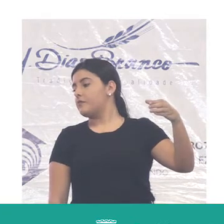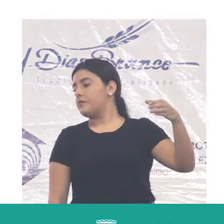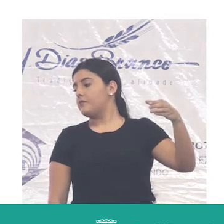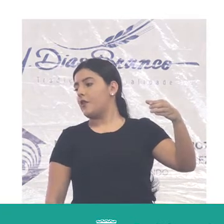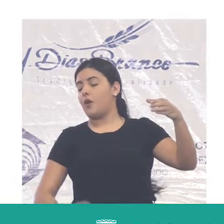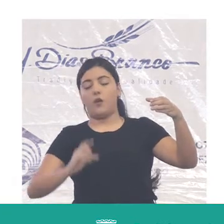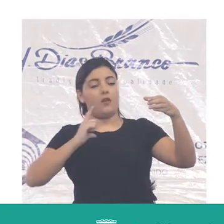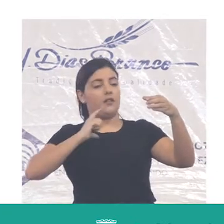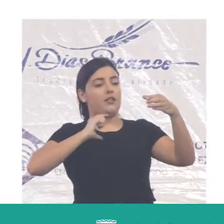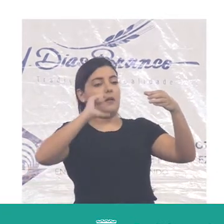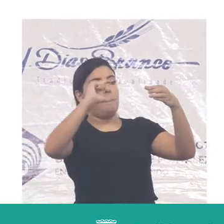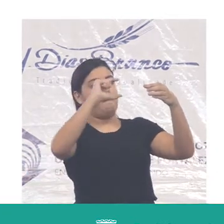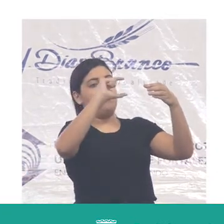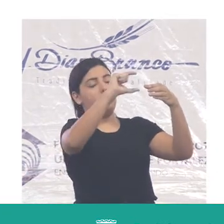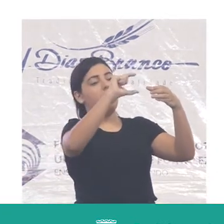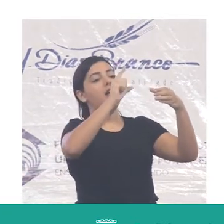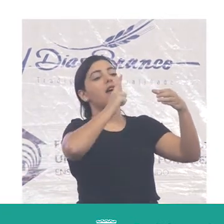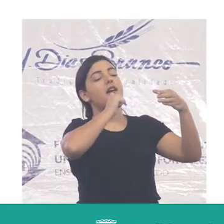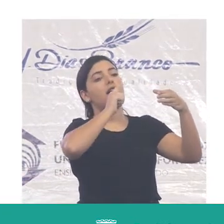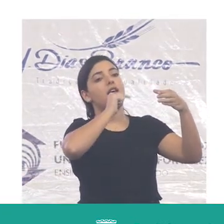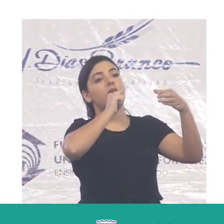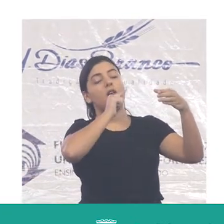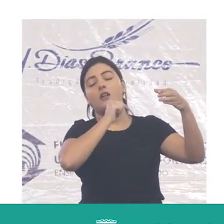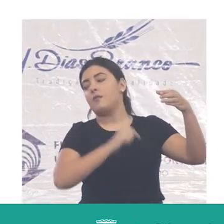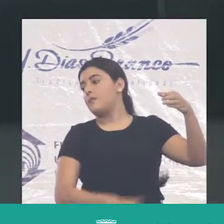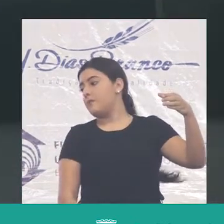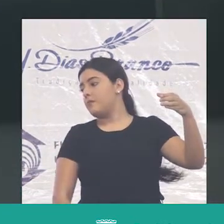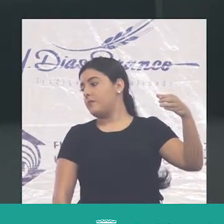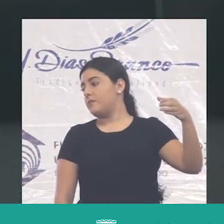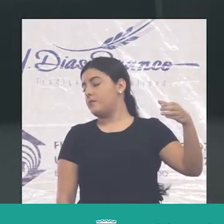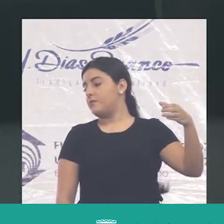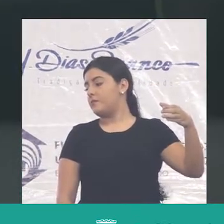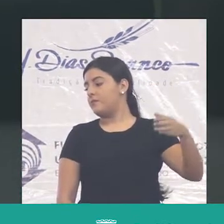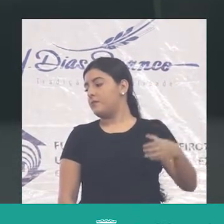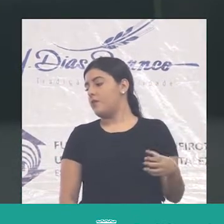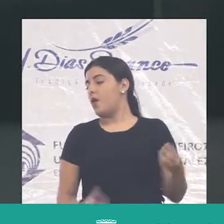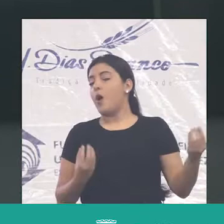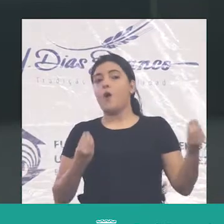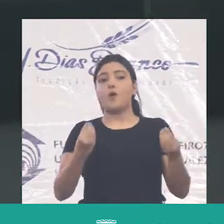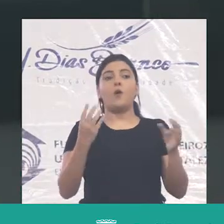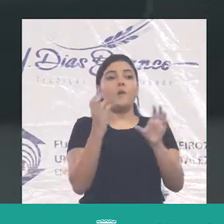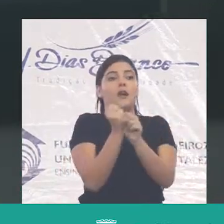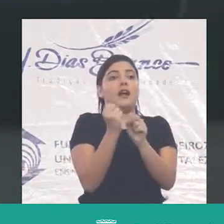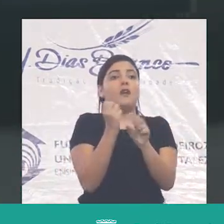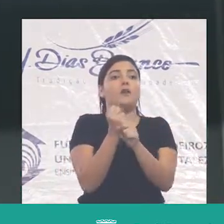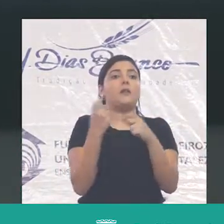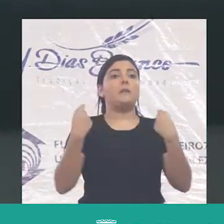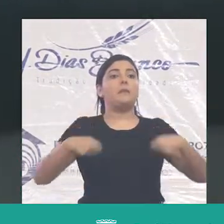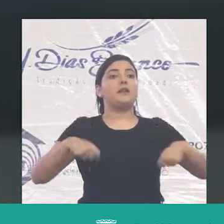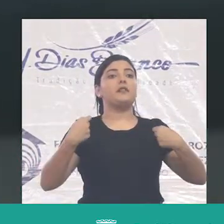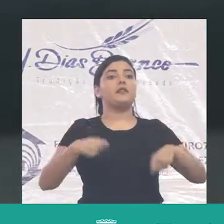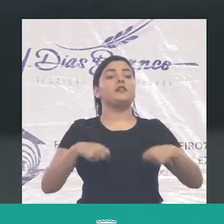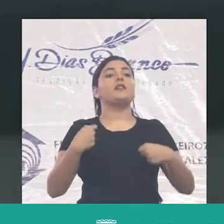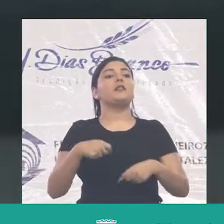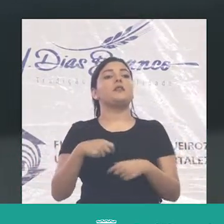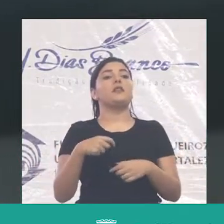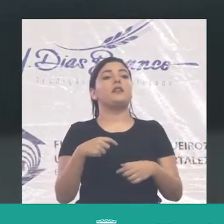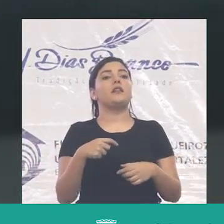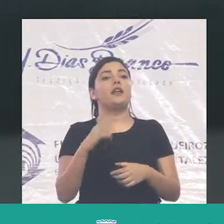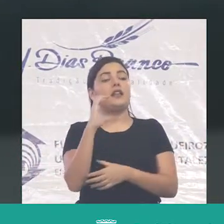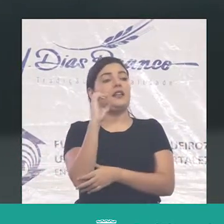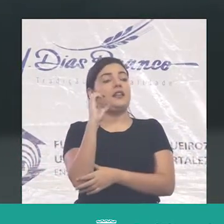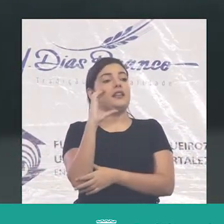de altura. Quando ele sobe aqueles 3 centímetros, para eu calcular o volume desse objeto, é só eu calcular o volume desses 3